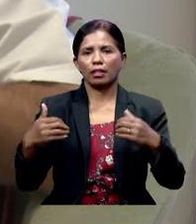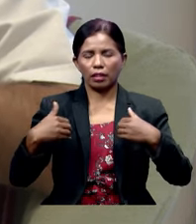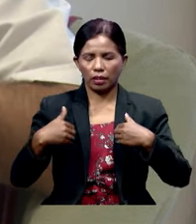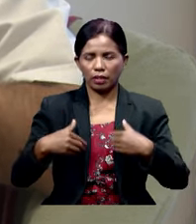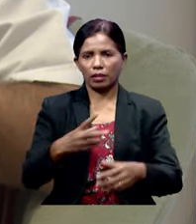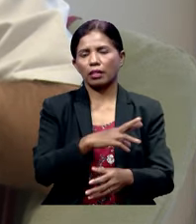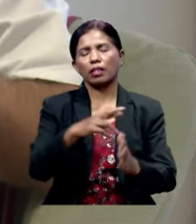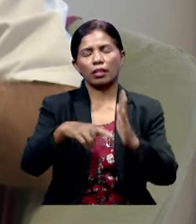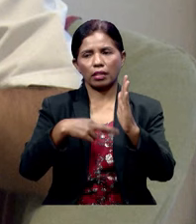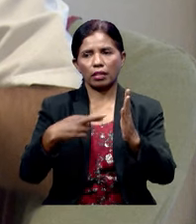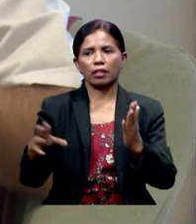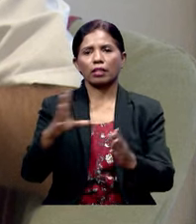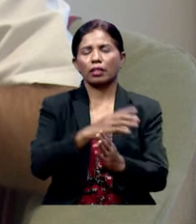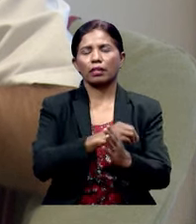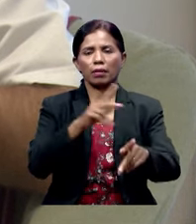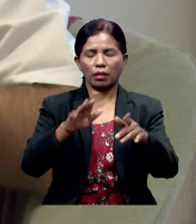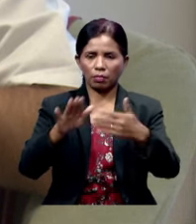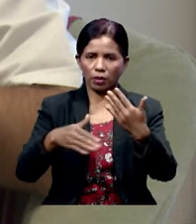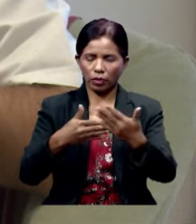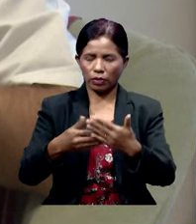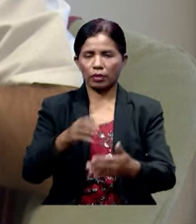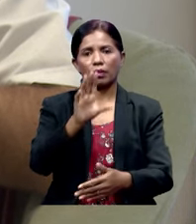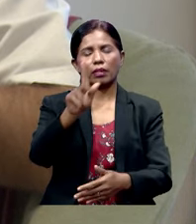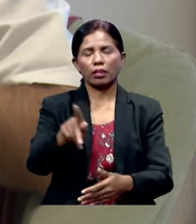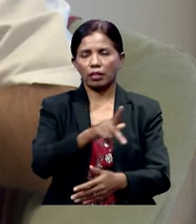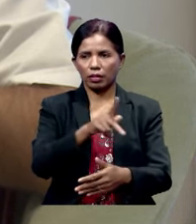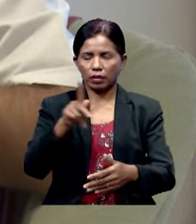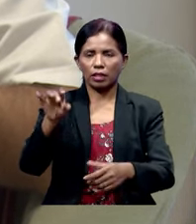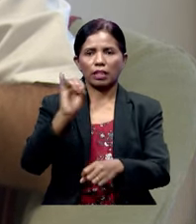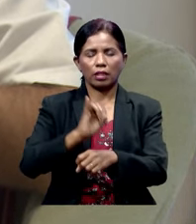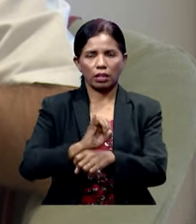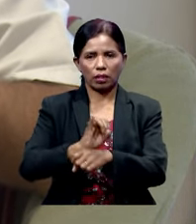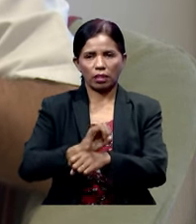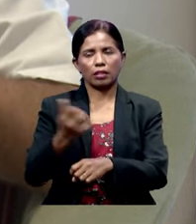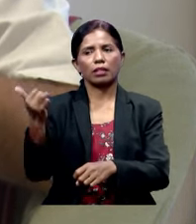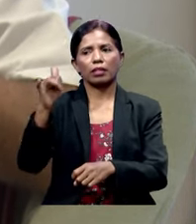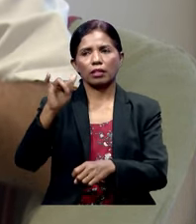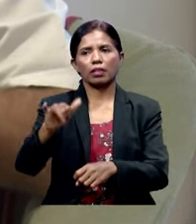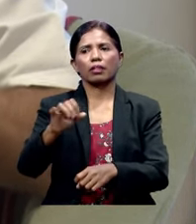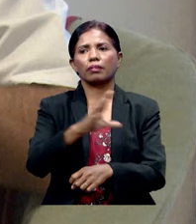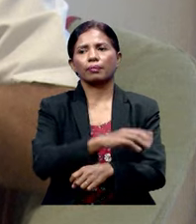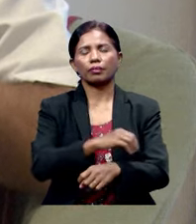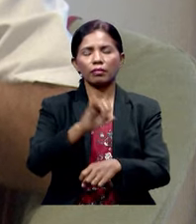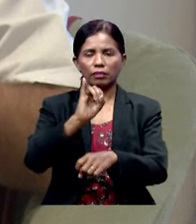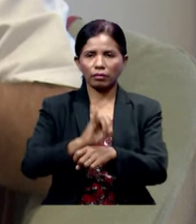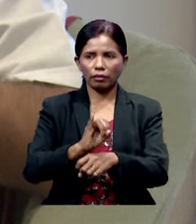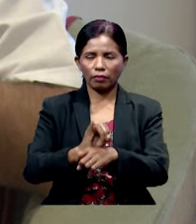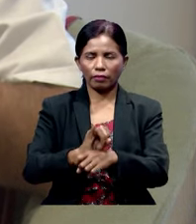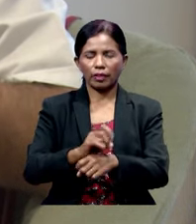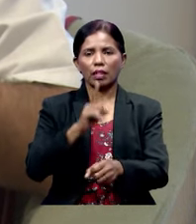proximidade da parte da Comunidade Cristã da parte da igreja mesma dos párrocos às vezes que tem muitos